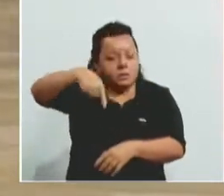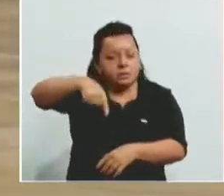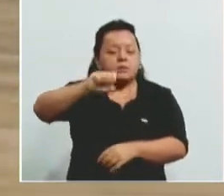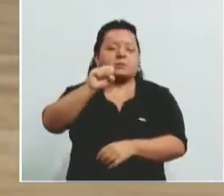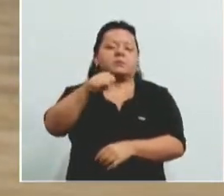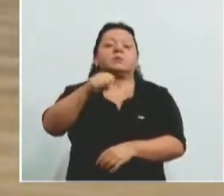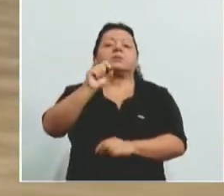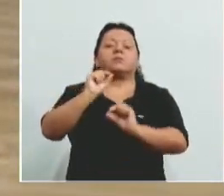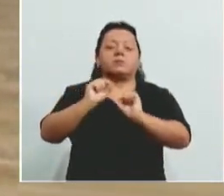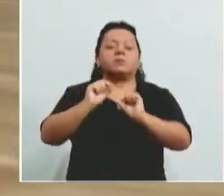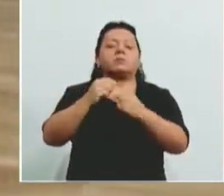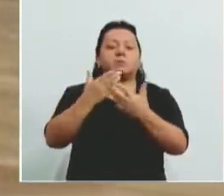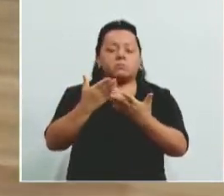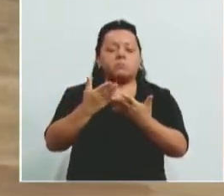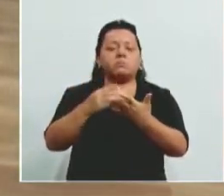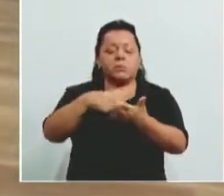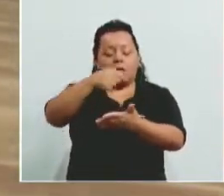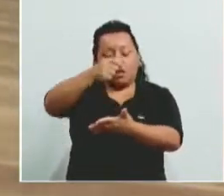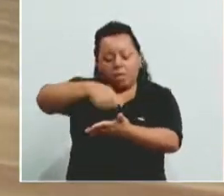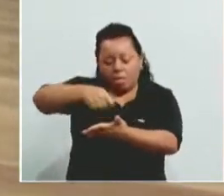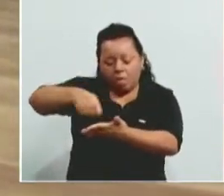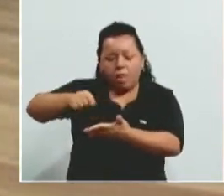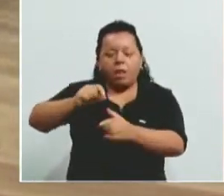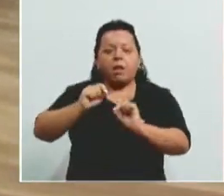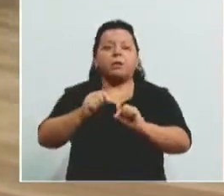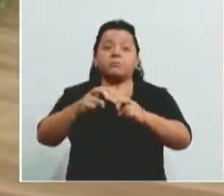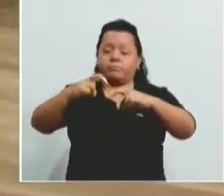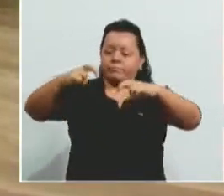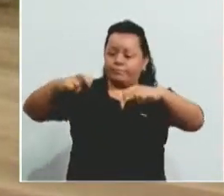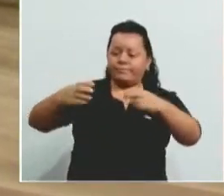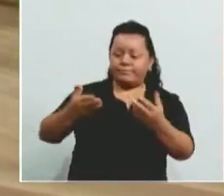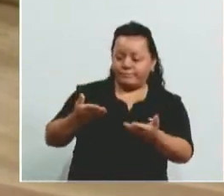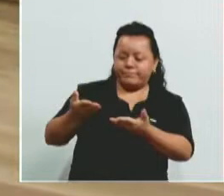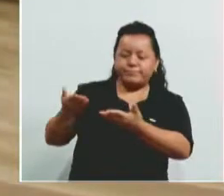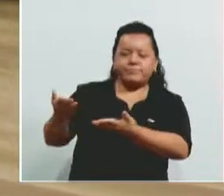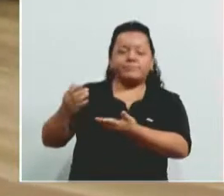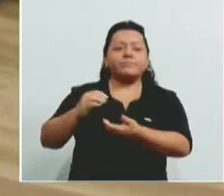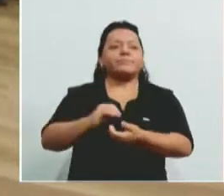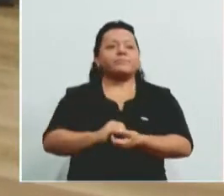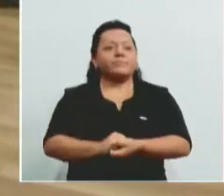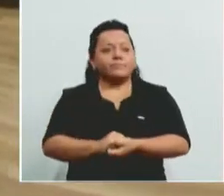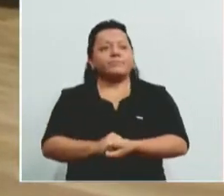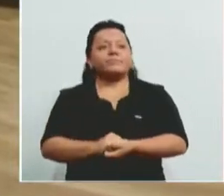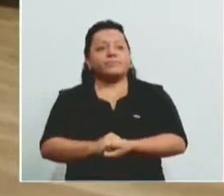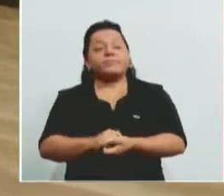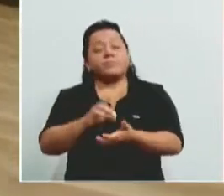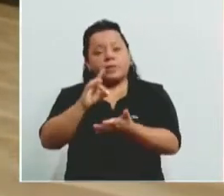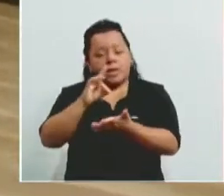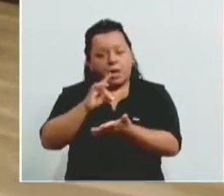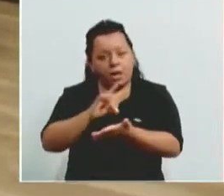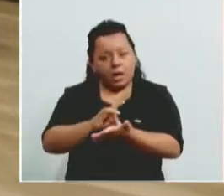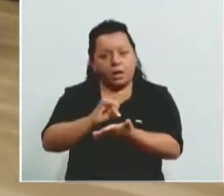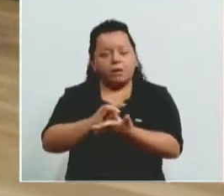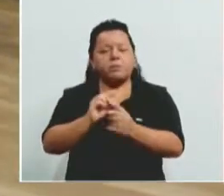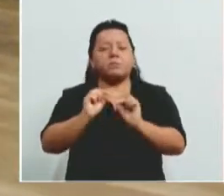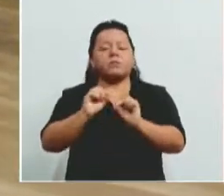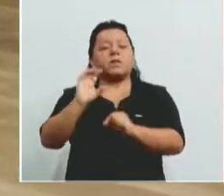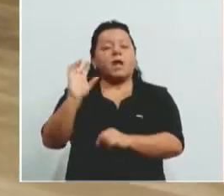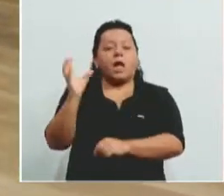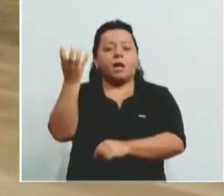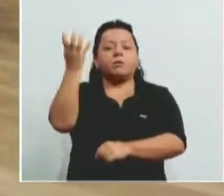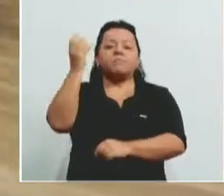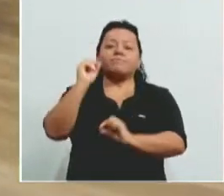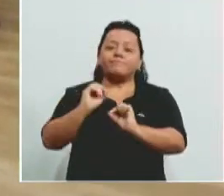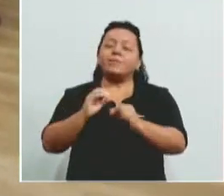continuar falando deste tema, que realmente é muito importante, acomete muitas mulheres. O diagnóstico, pelo que a gente percebe referente aos dados, ele ainda ocorre de forma tardia,